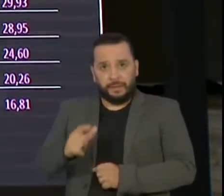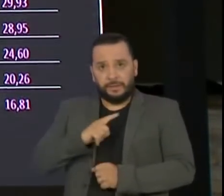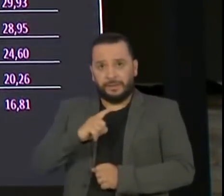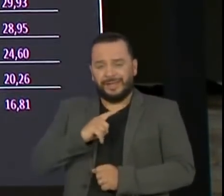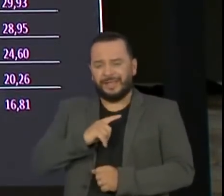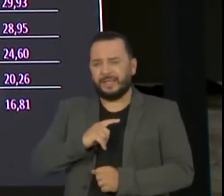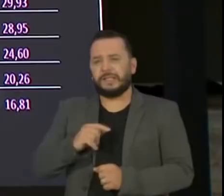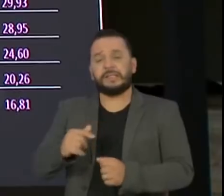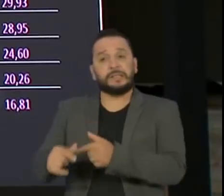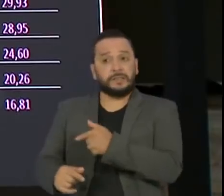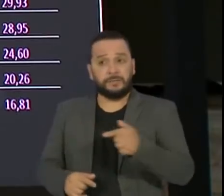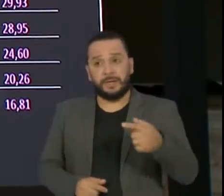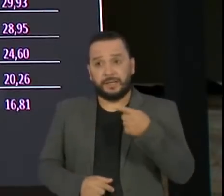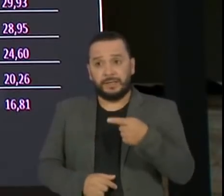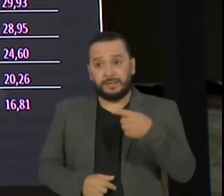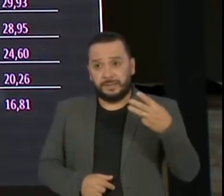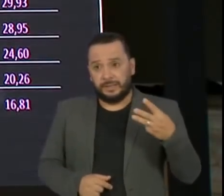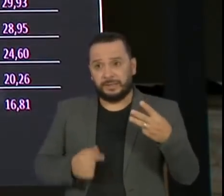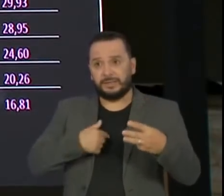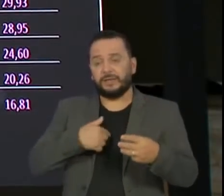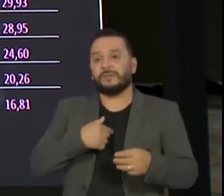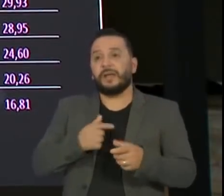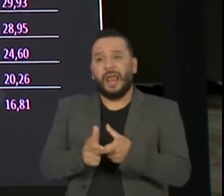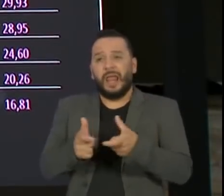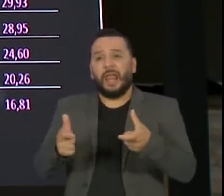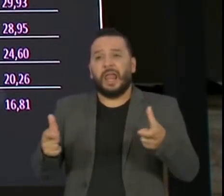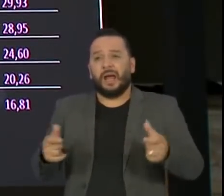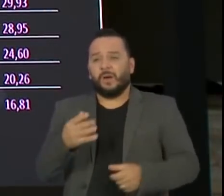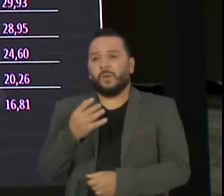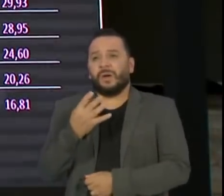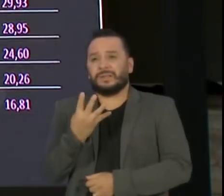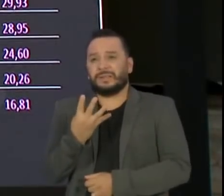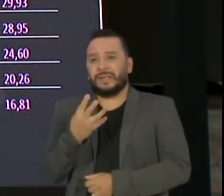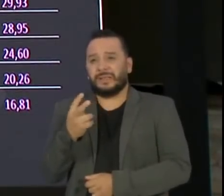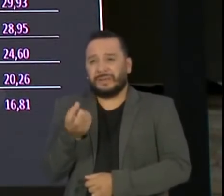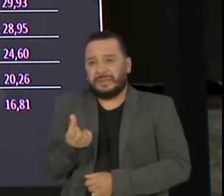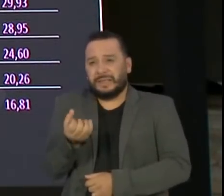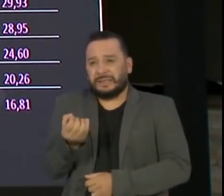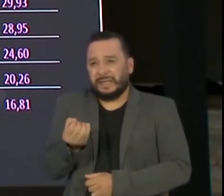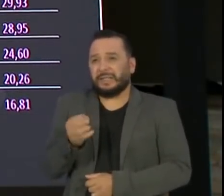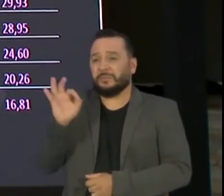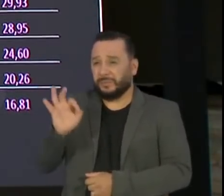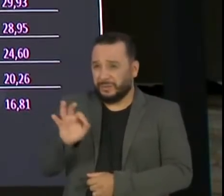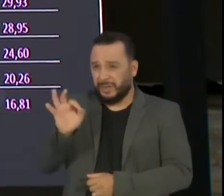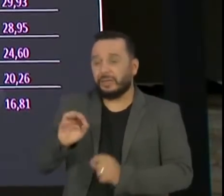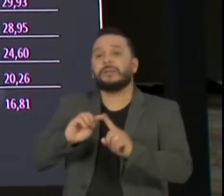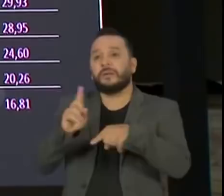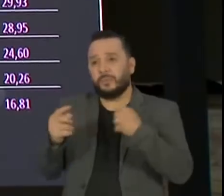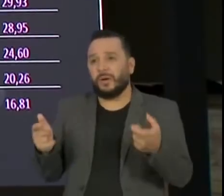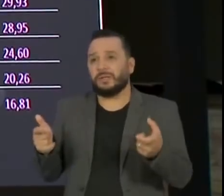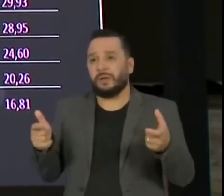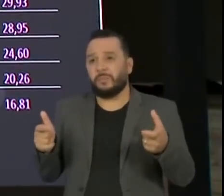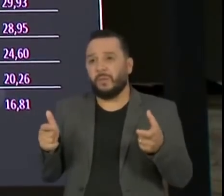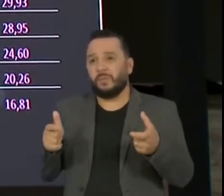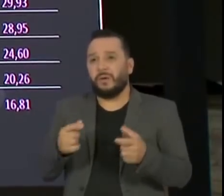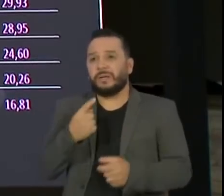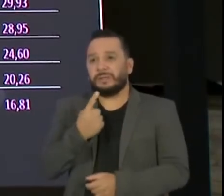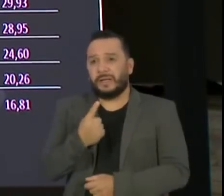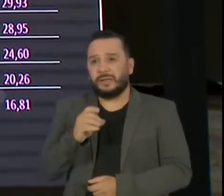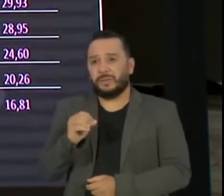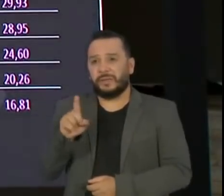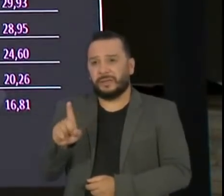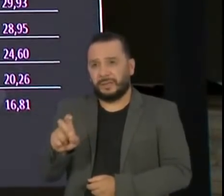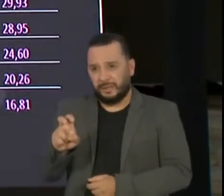13ª semana com um crescimento de 460% em relação aos óbitos anteriores, que foi caindo gradativamente, 115,